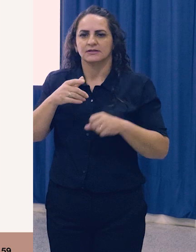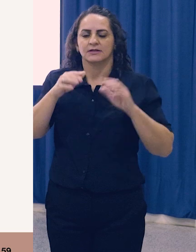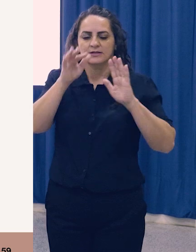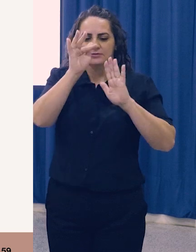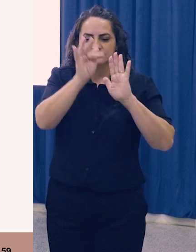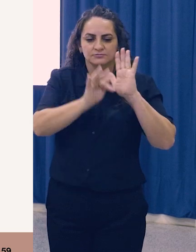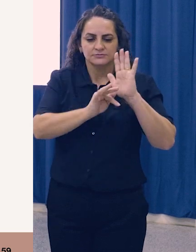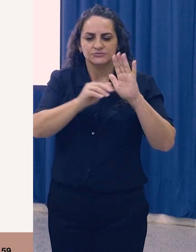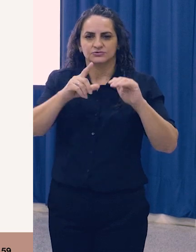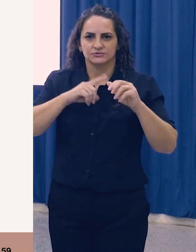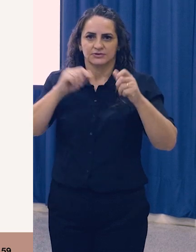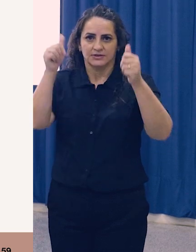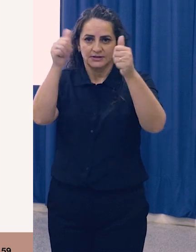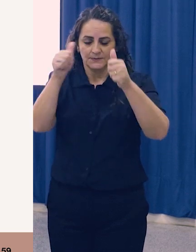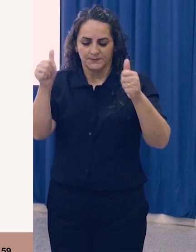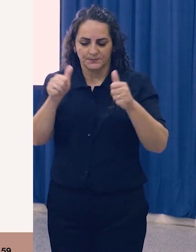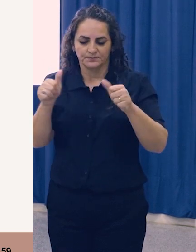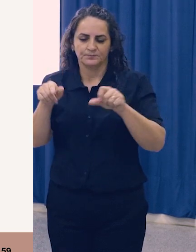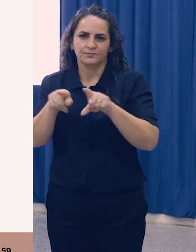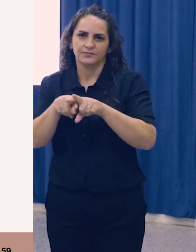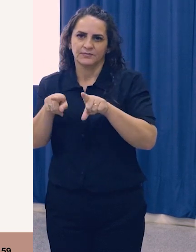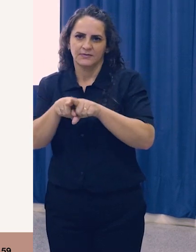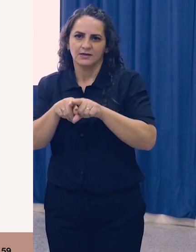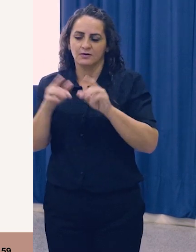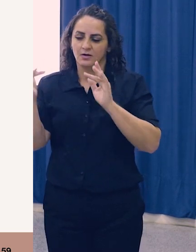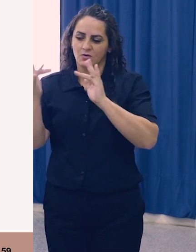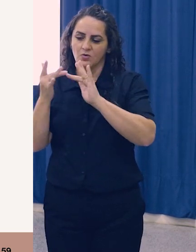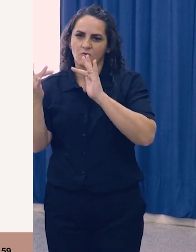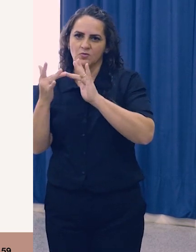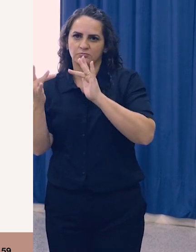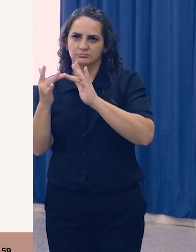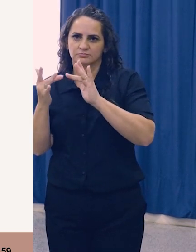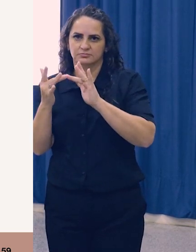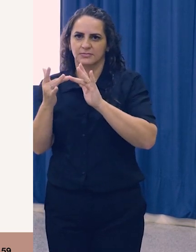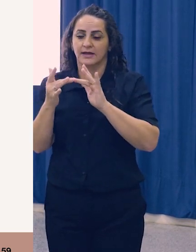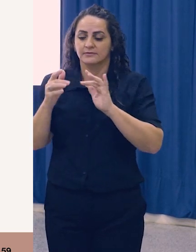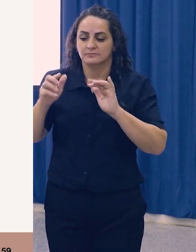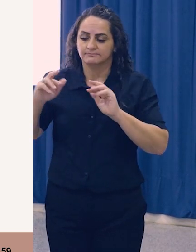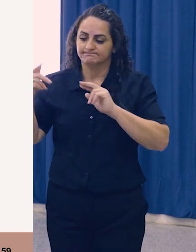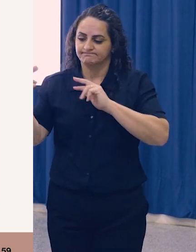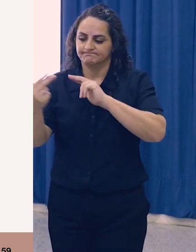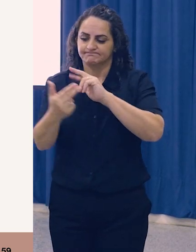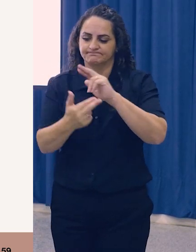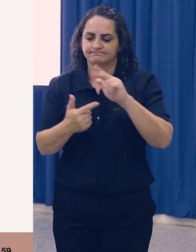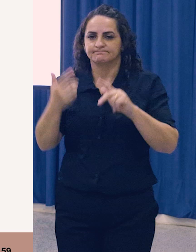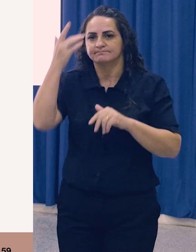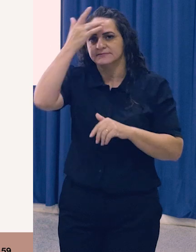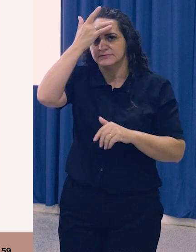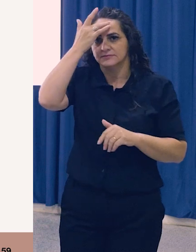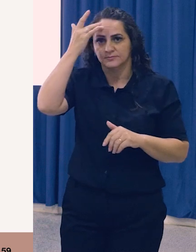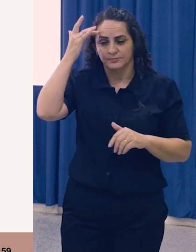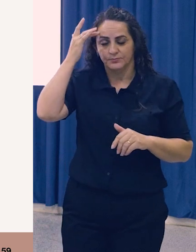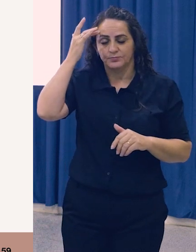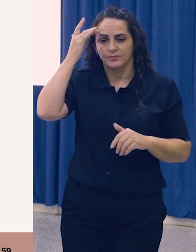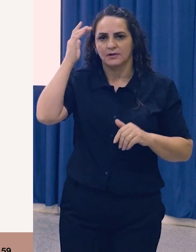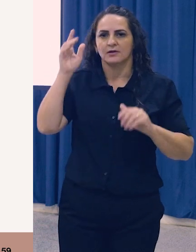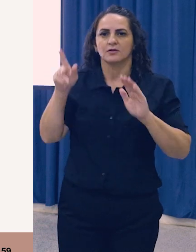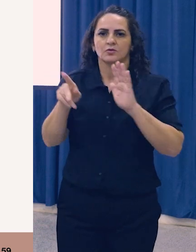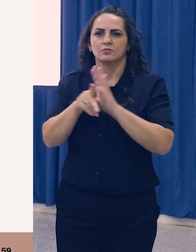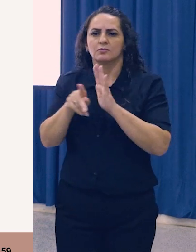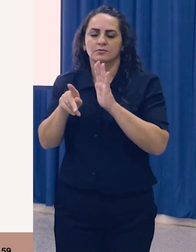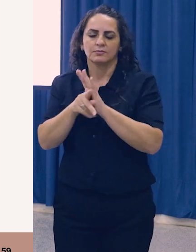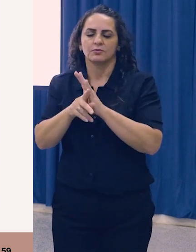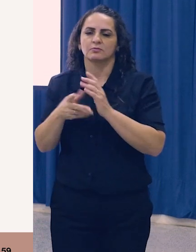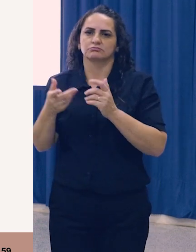produção, e esse assessor de imprensa faz esse contato com várias pessoas que estão à frente,